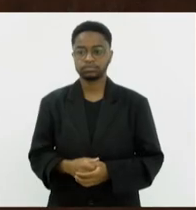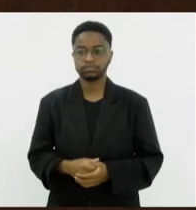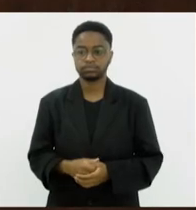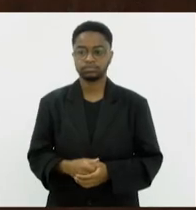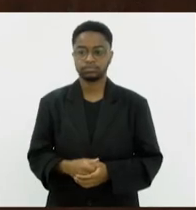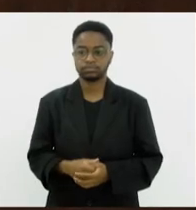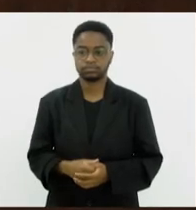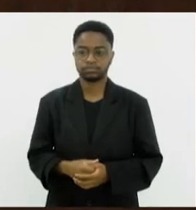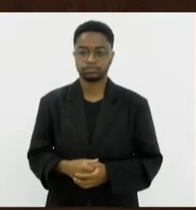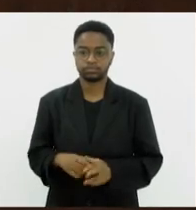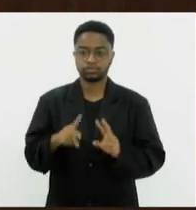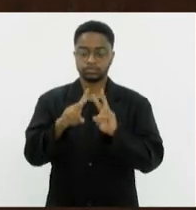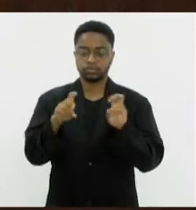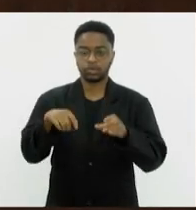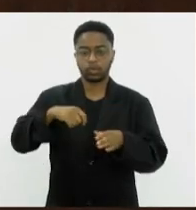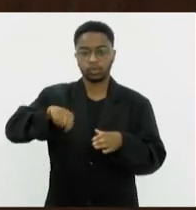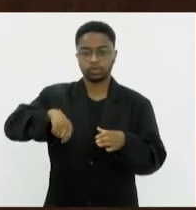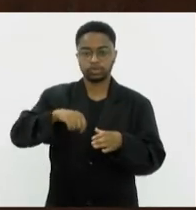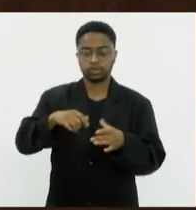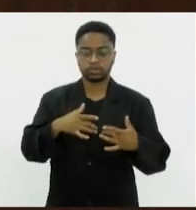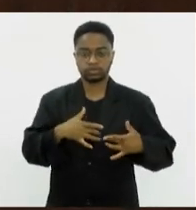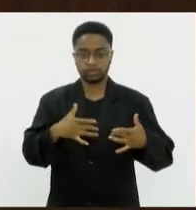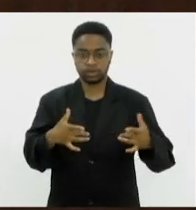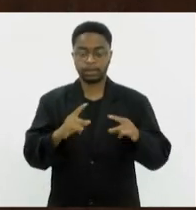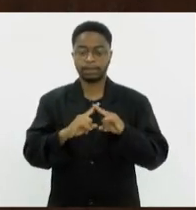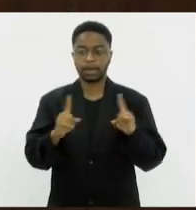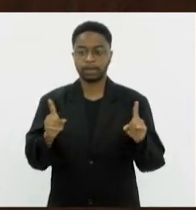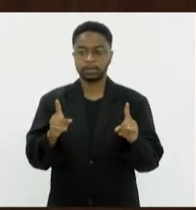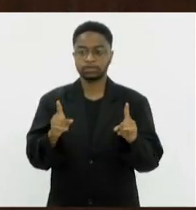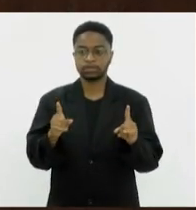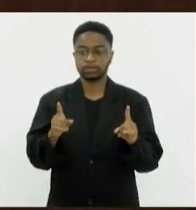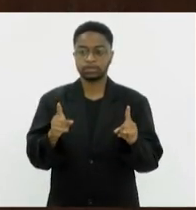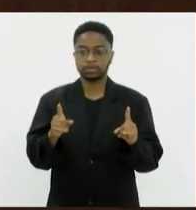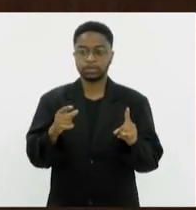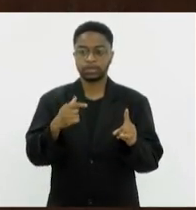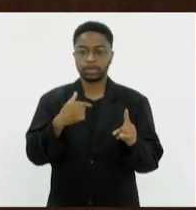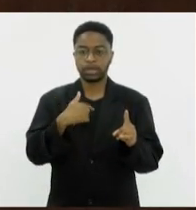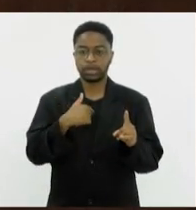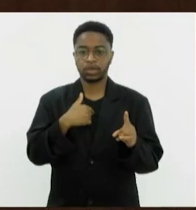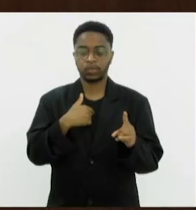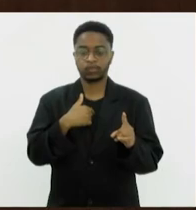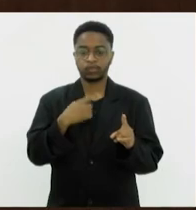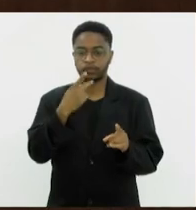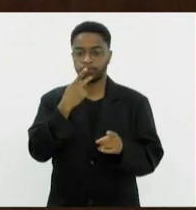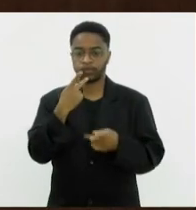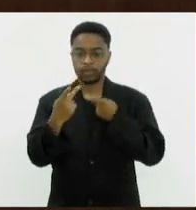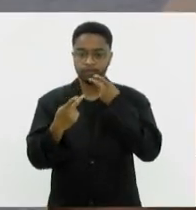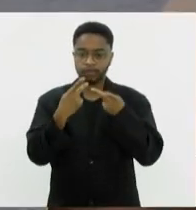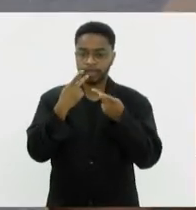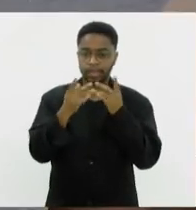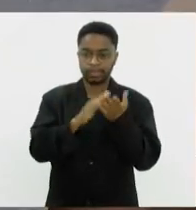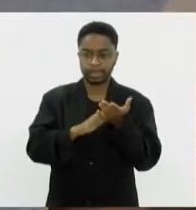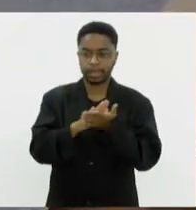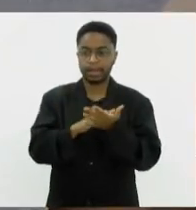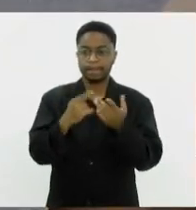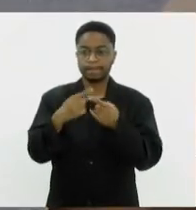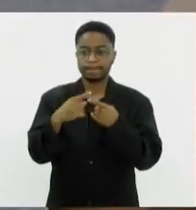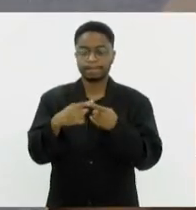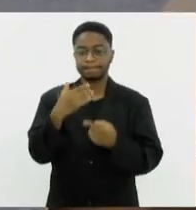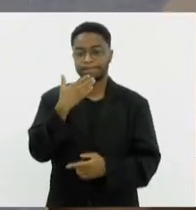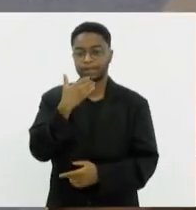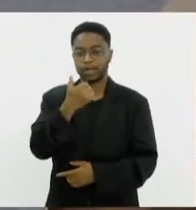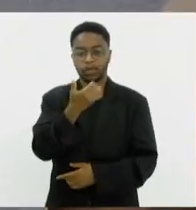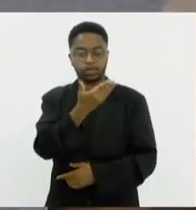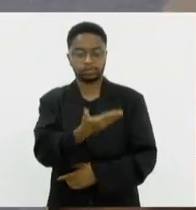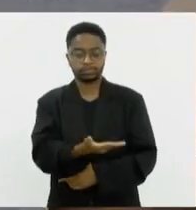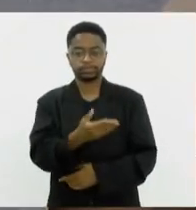da Cozinha Solidária do Chapéu Mangueira, mas eu não vou tecer loas a ele, porque ninguém é melhor do que a verdadeira